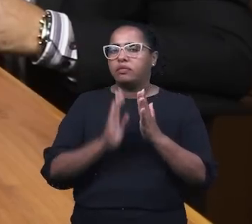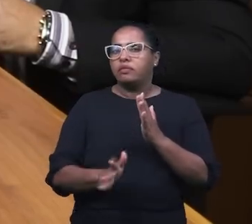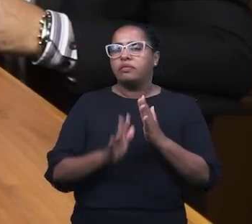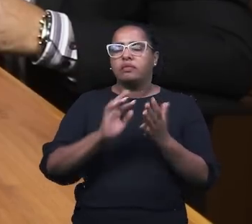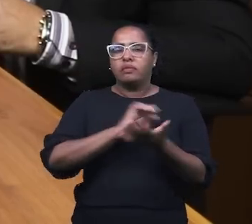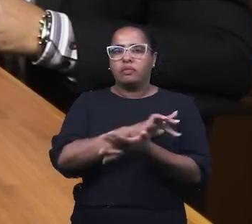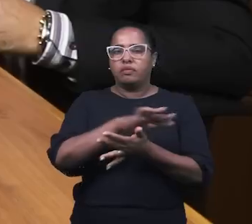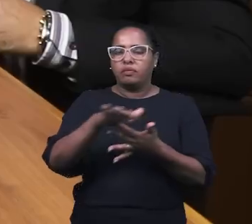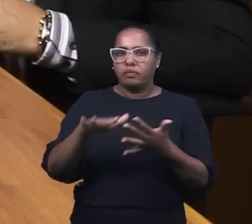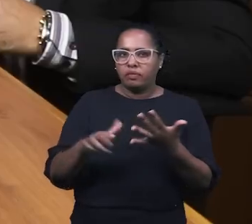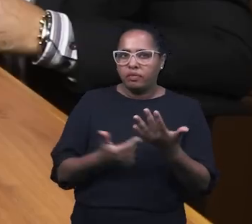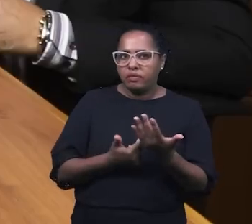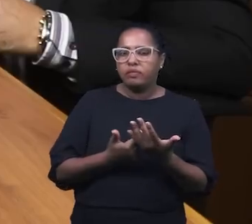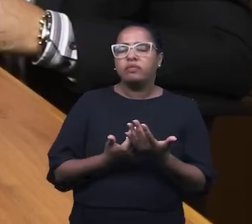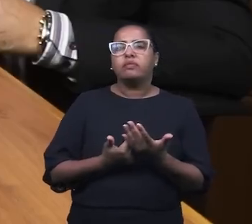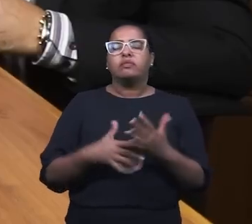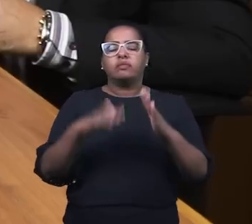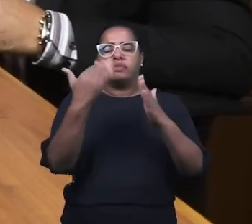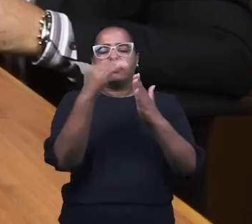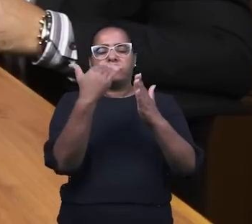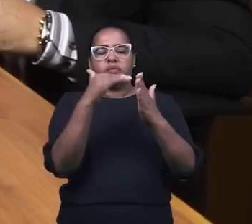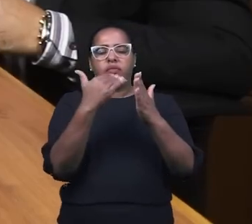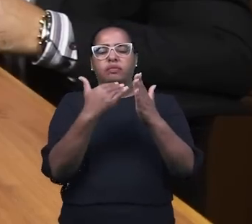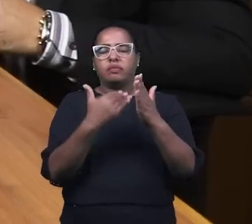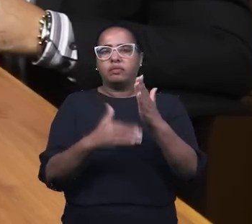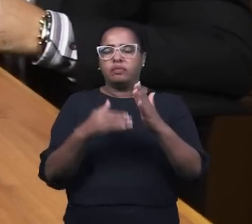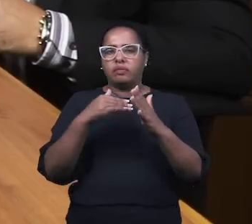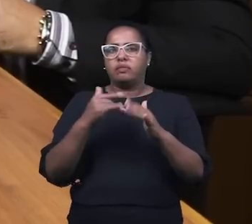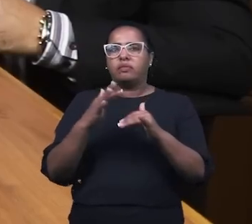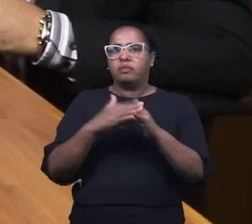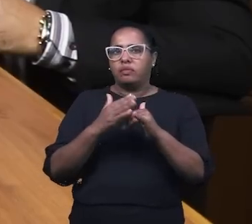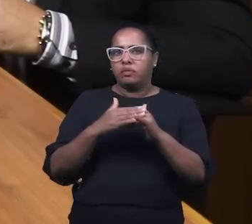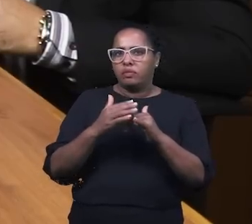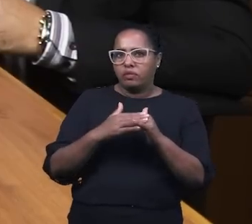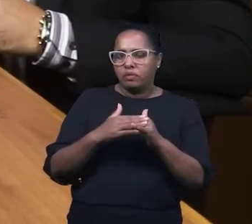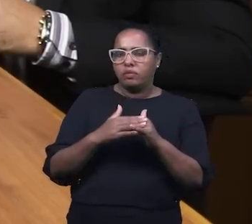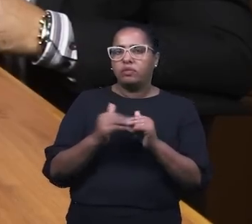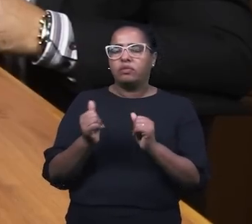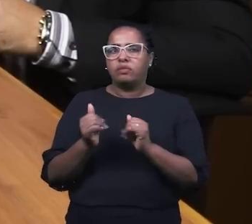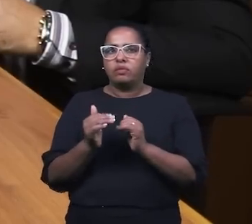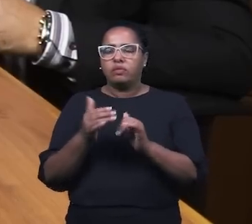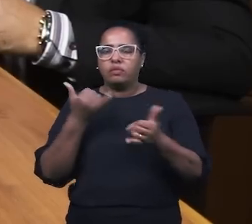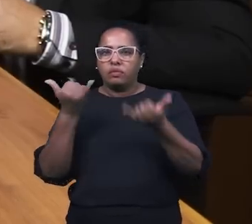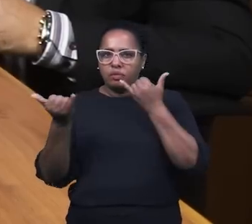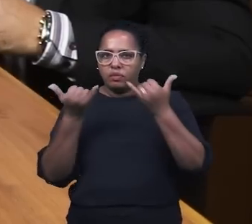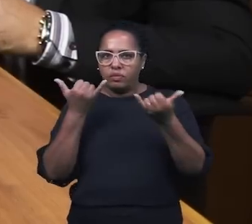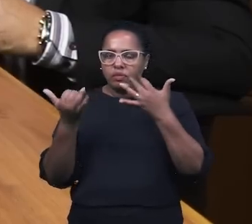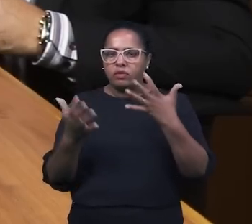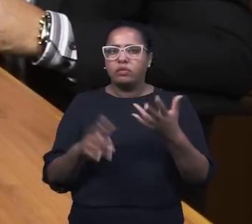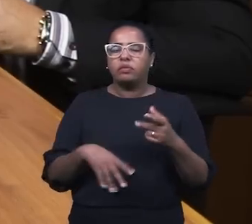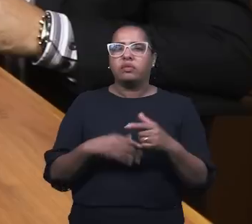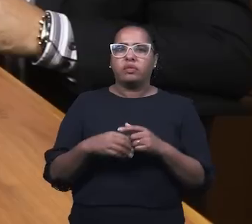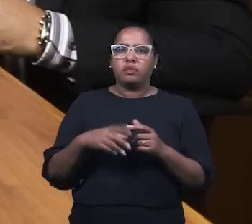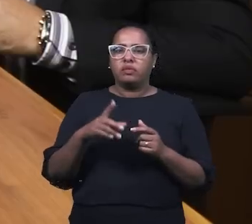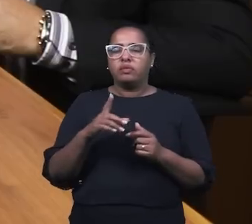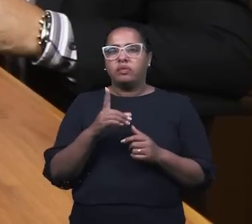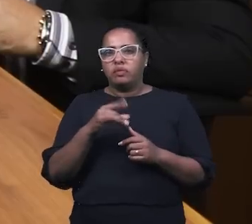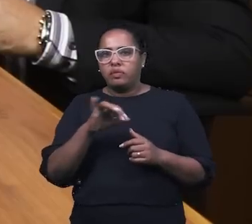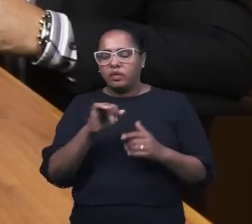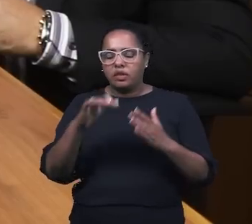tem diversas plataformas, né? YouTube Music, Spotify,